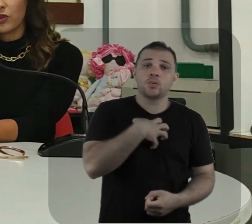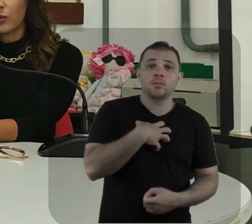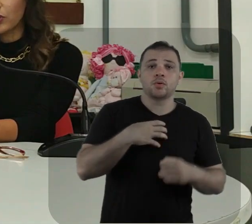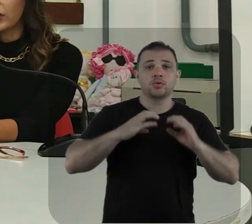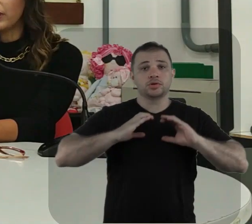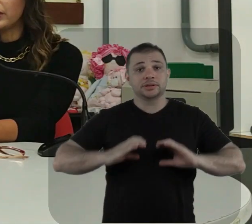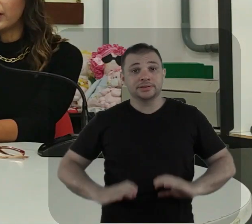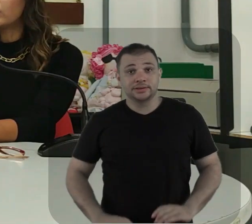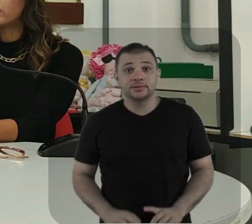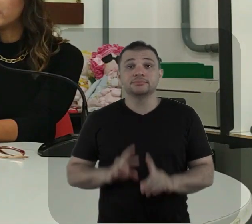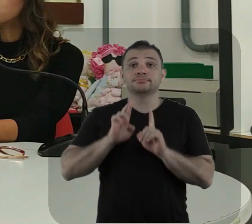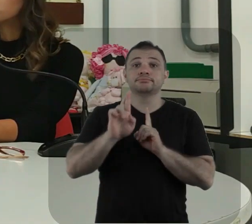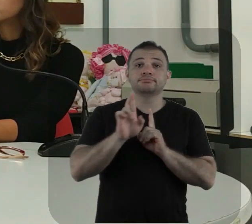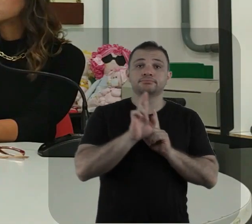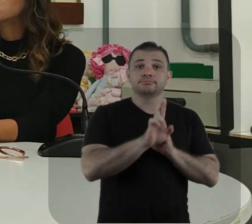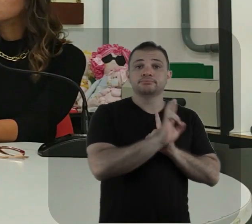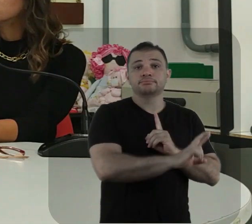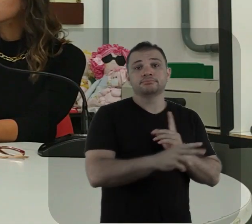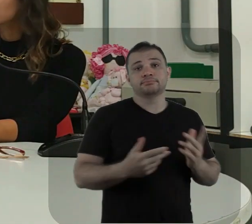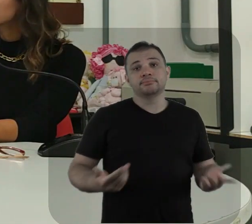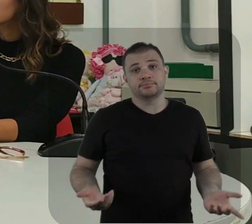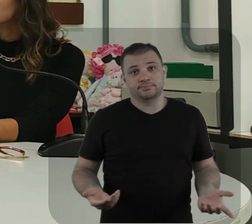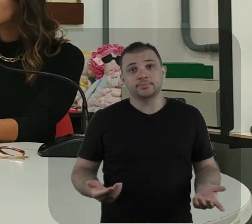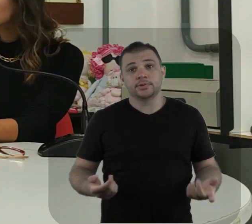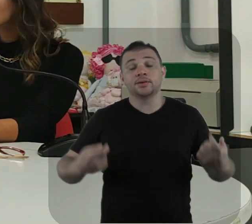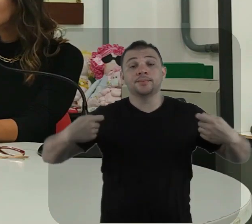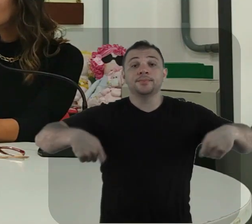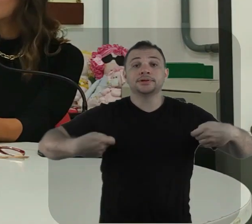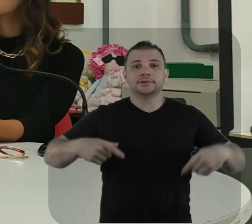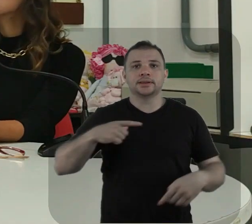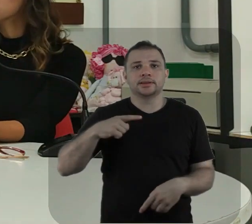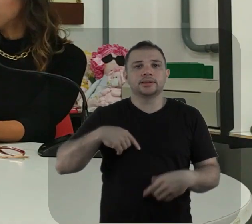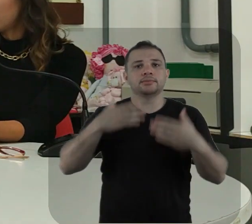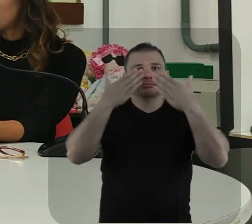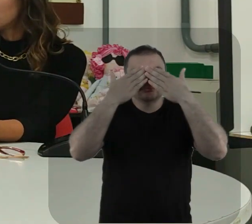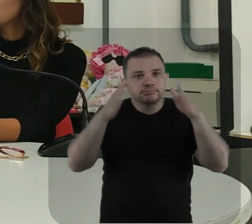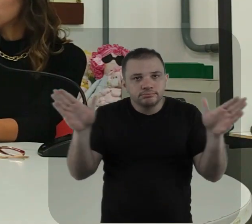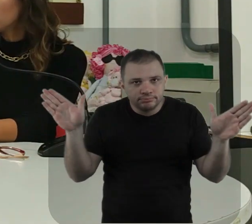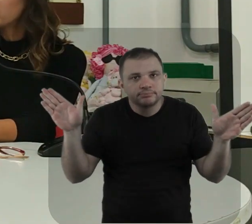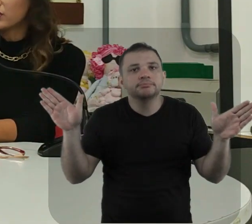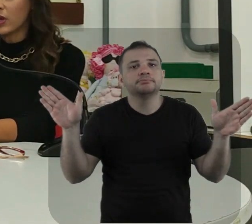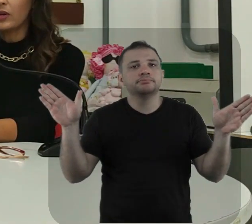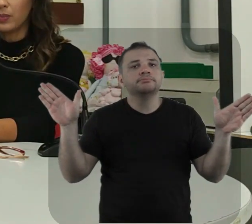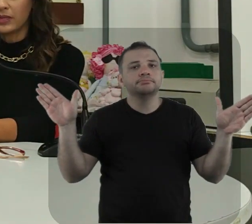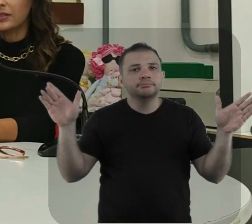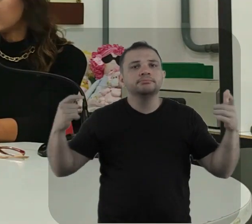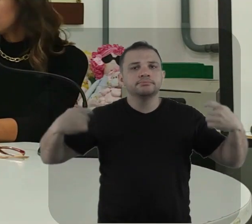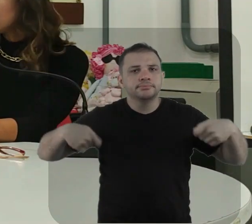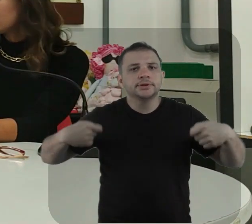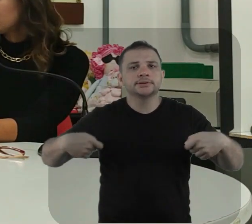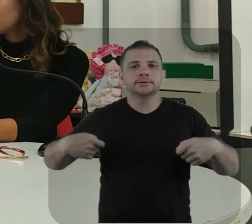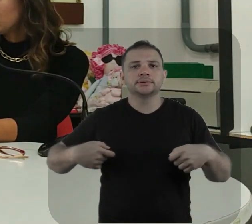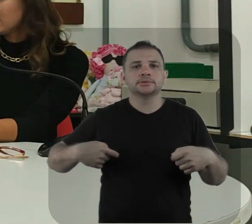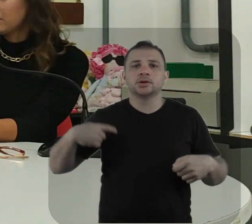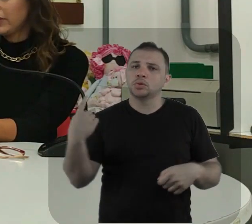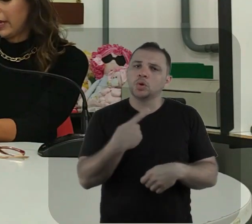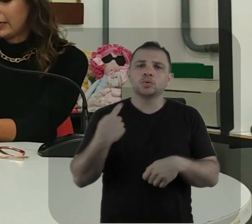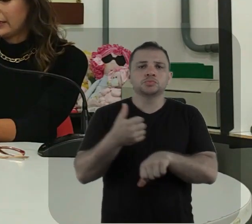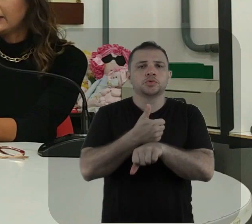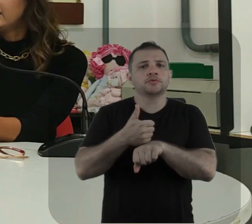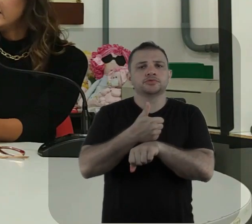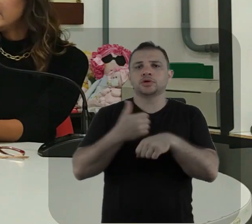emocional, de resposta comportamental, né? Então, em ter essa visão um pouco mais ampliada. Eu acho que o profissional ele precisa ter essa visão